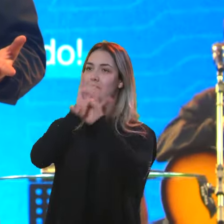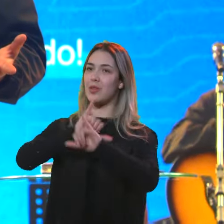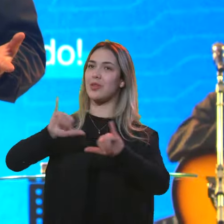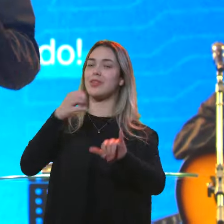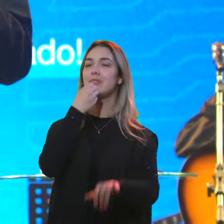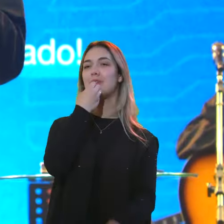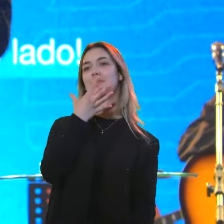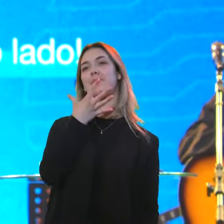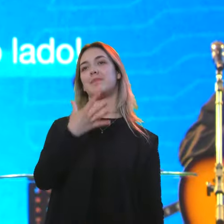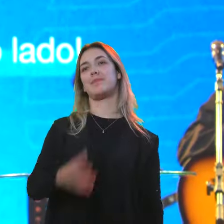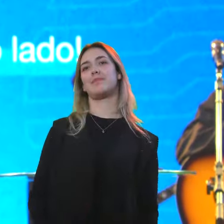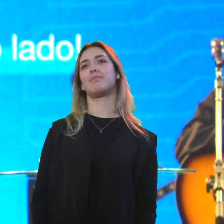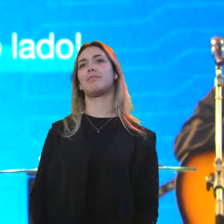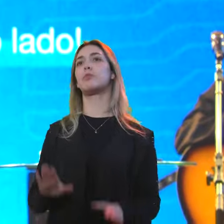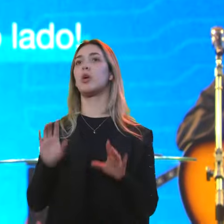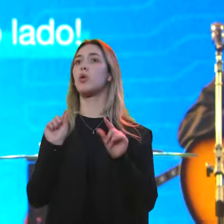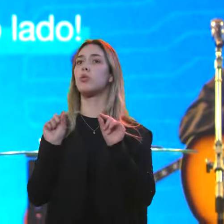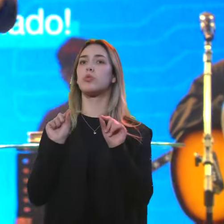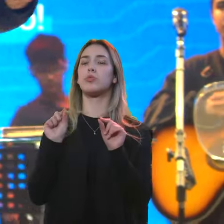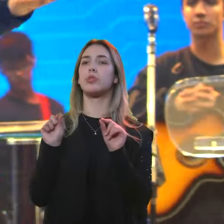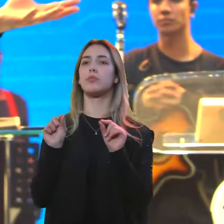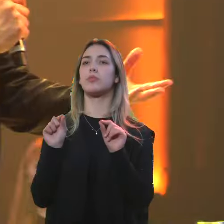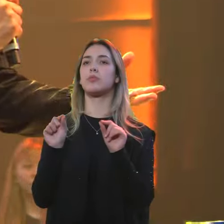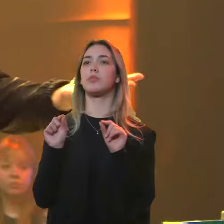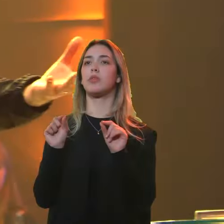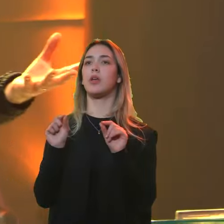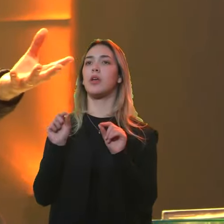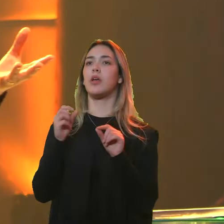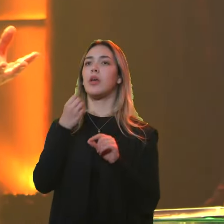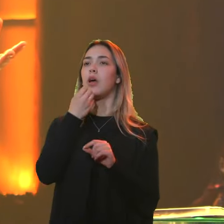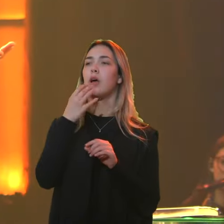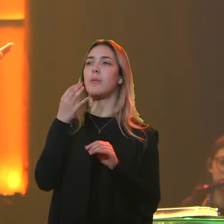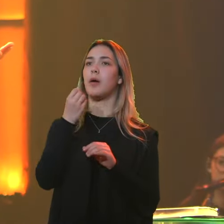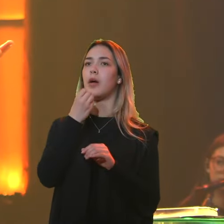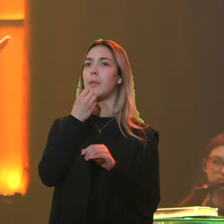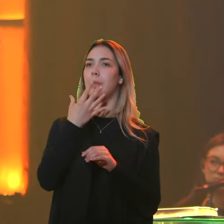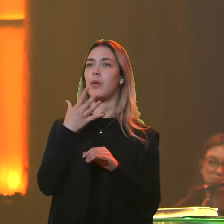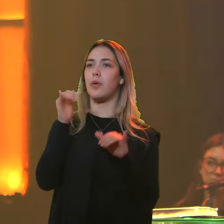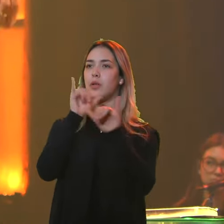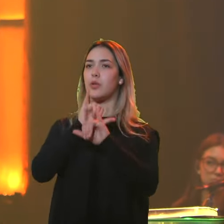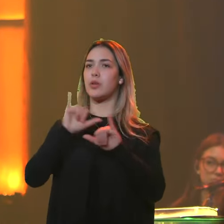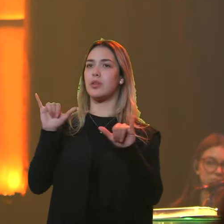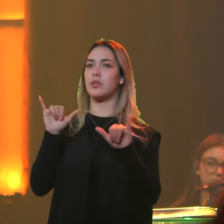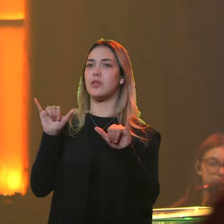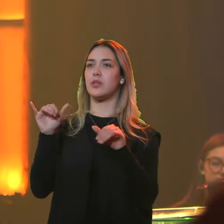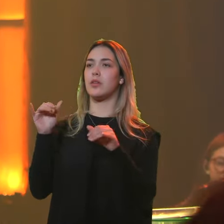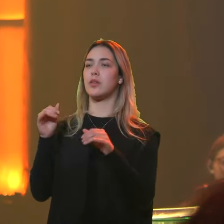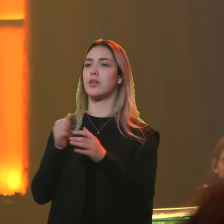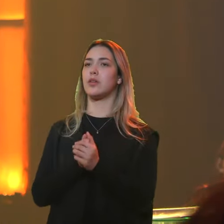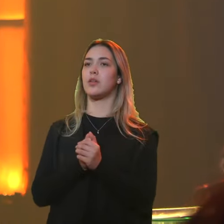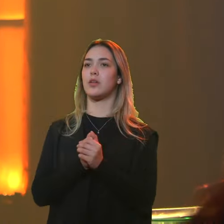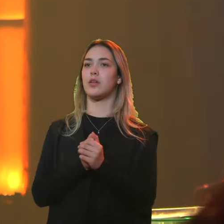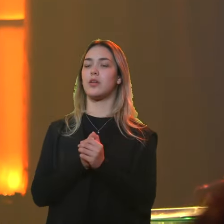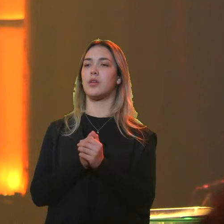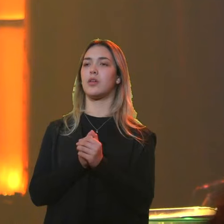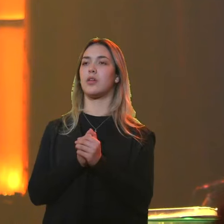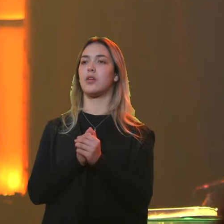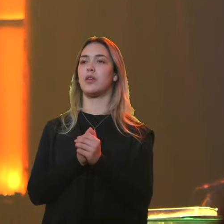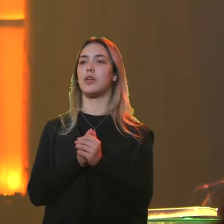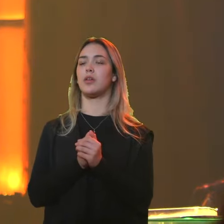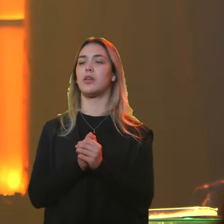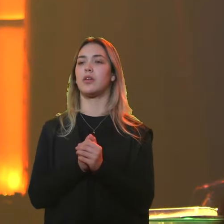diz que a morte que eu e você merecemos por ter virado as costas para Deus, Jesus sofreu ela na cruz.